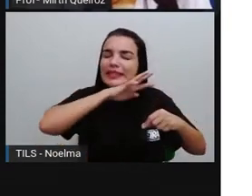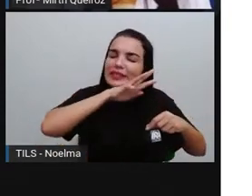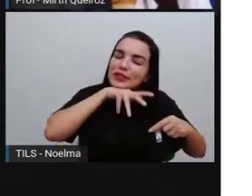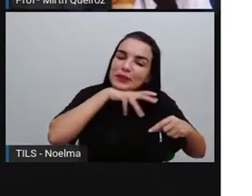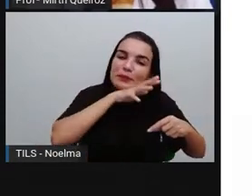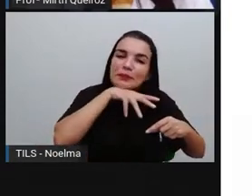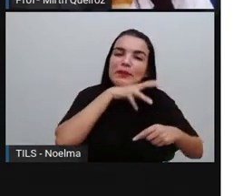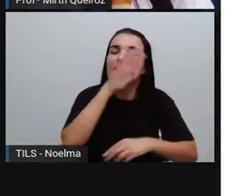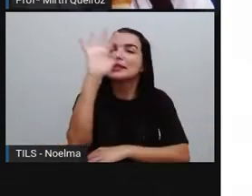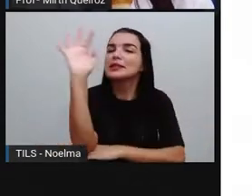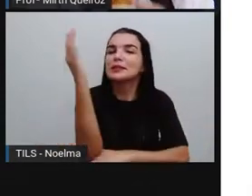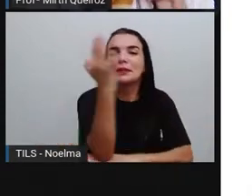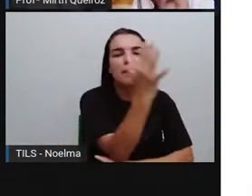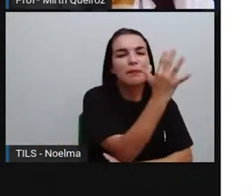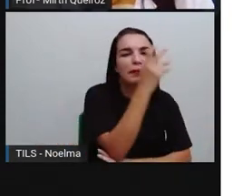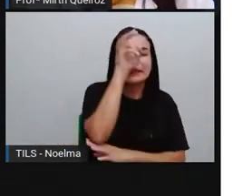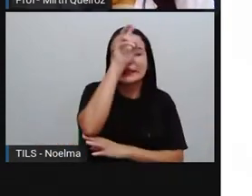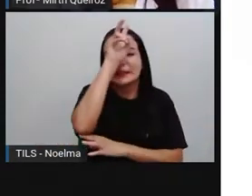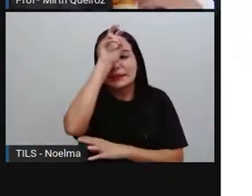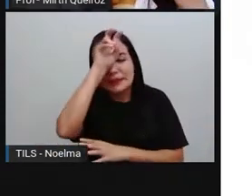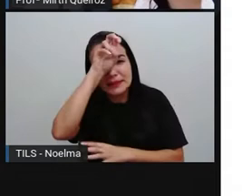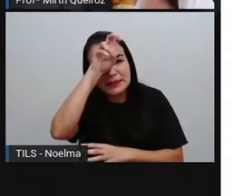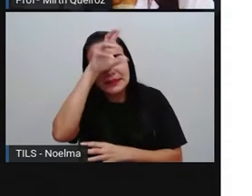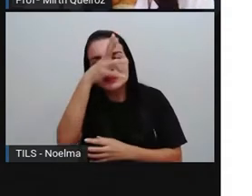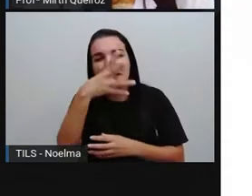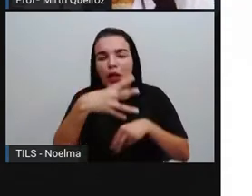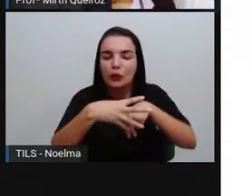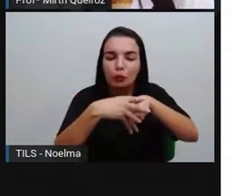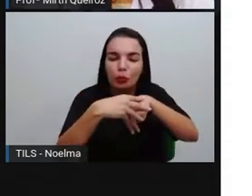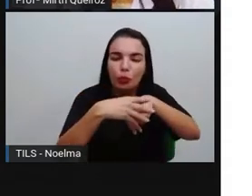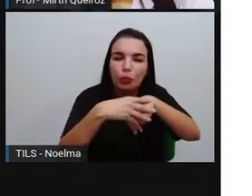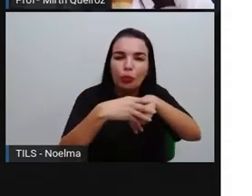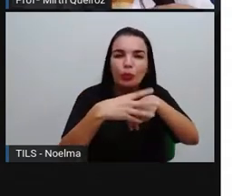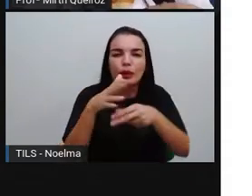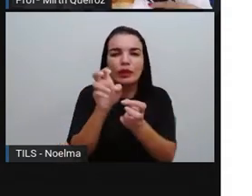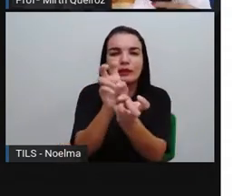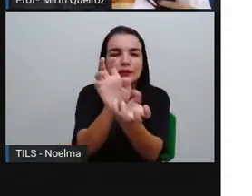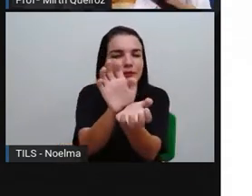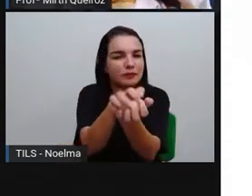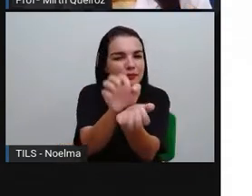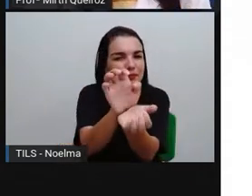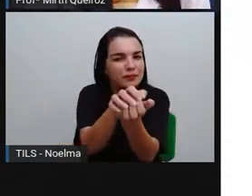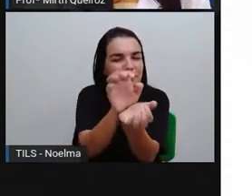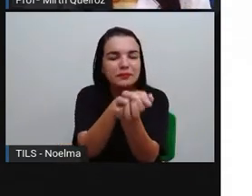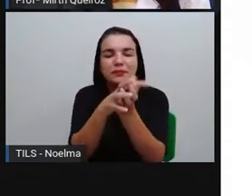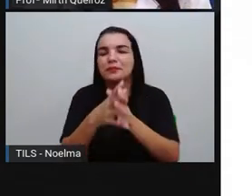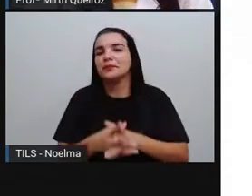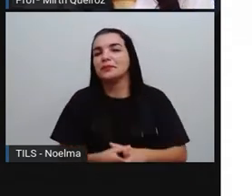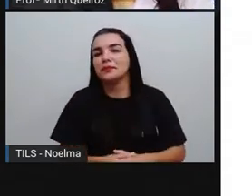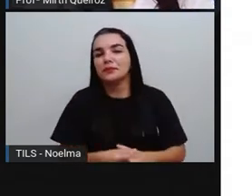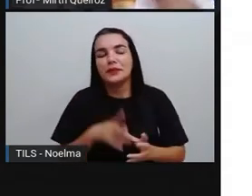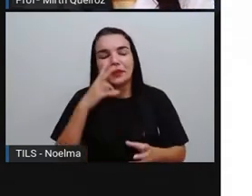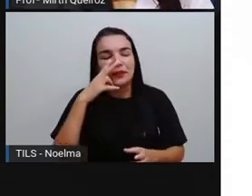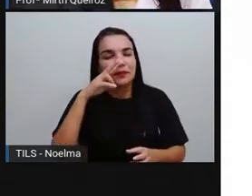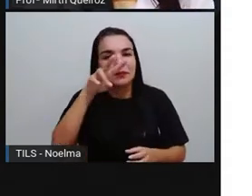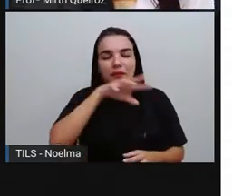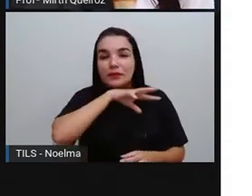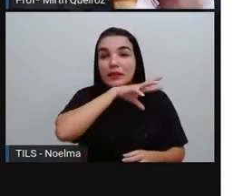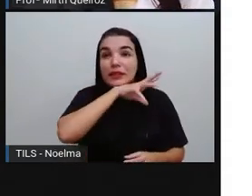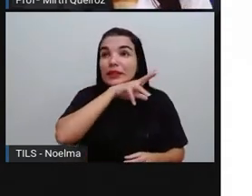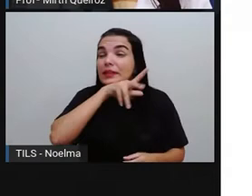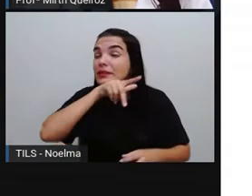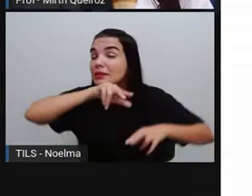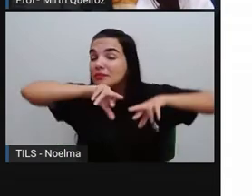puderam ver insetos, mamíferos, répteis. Vocês viram espécies